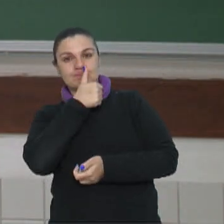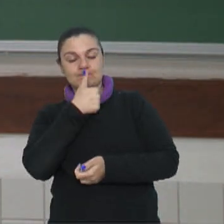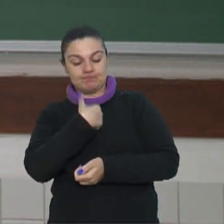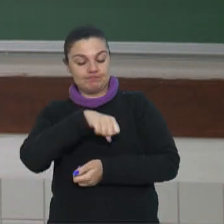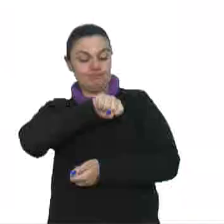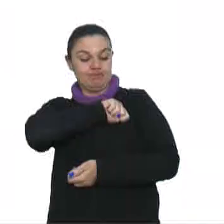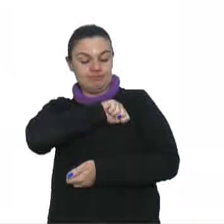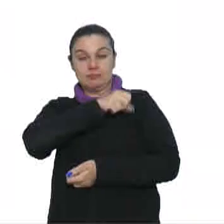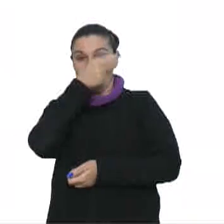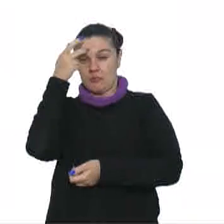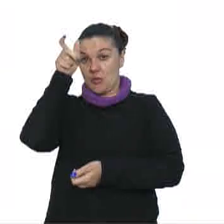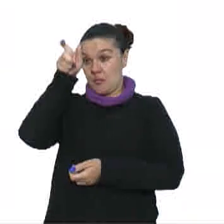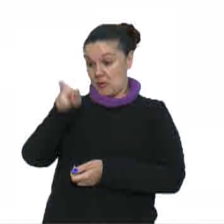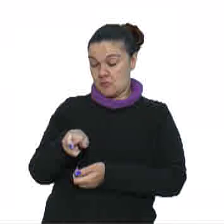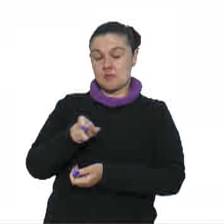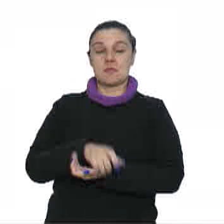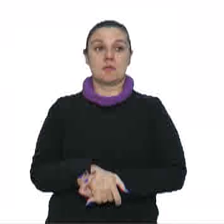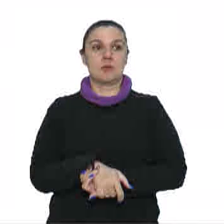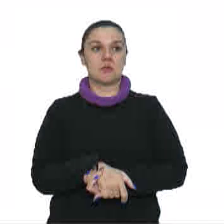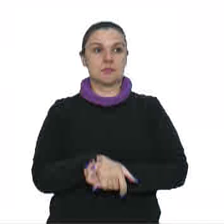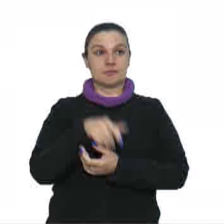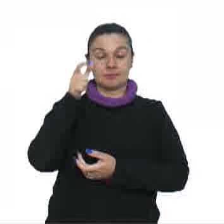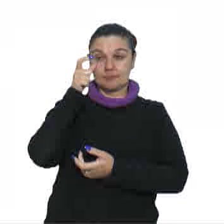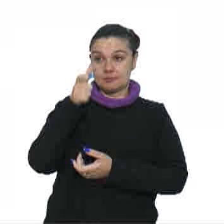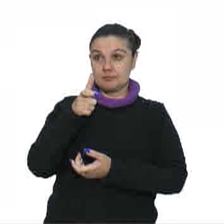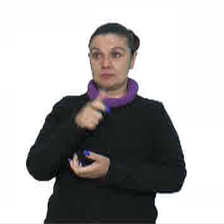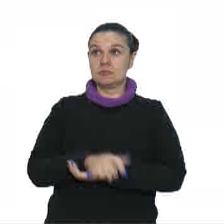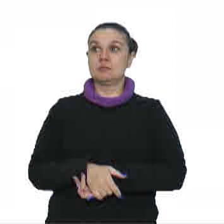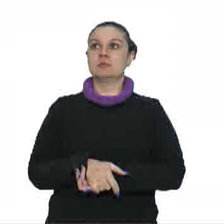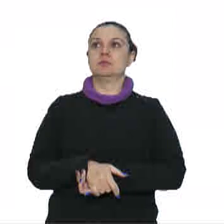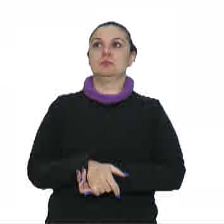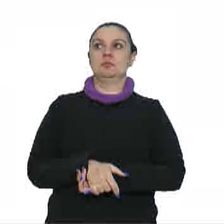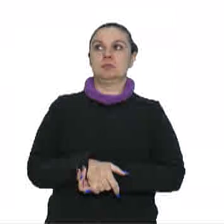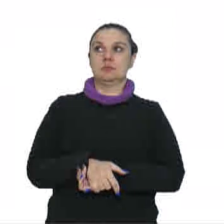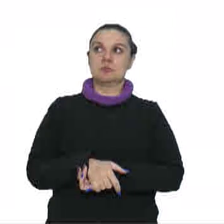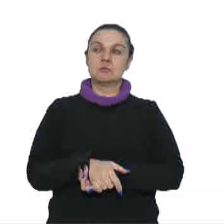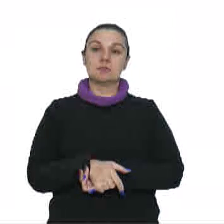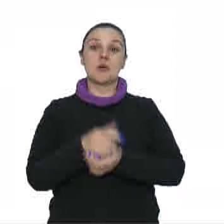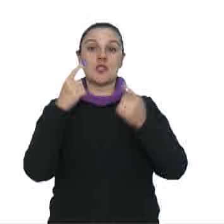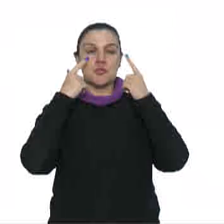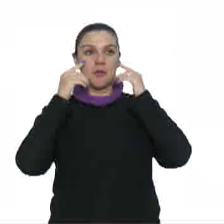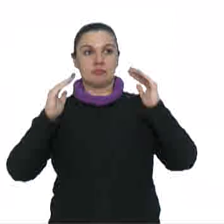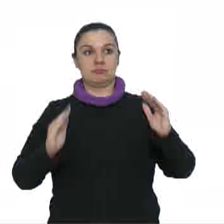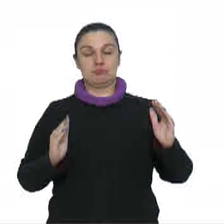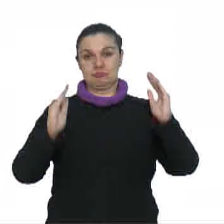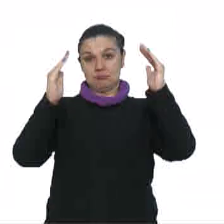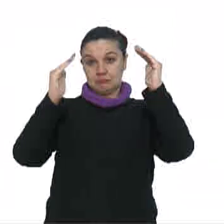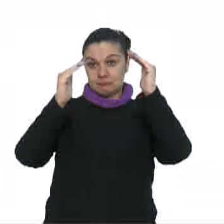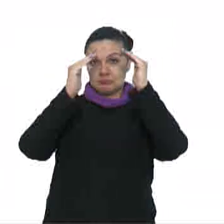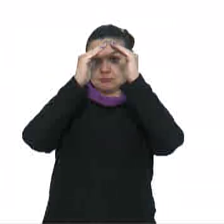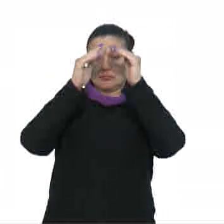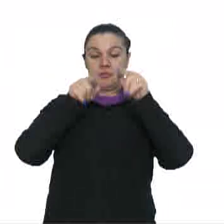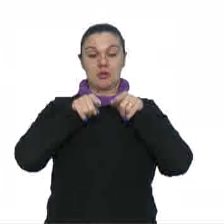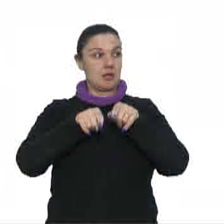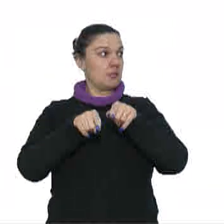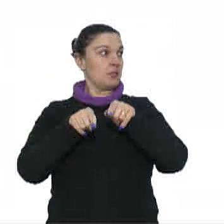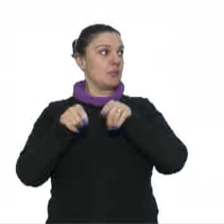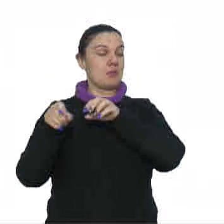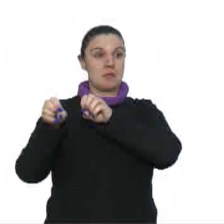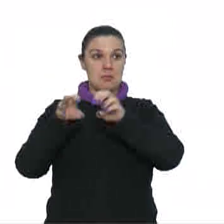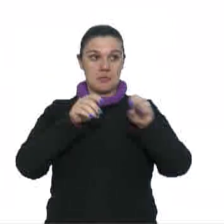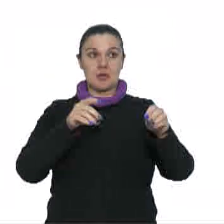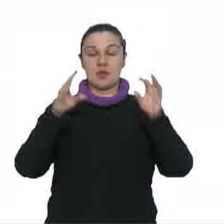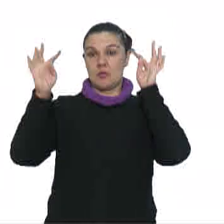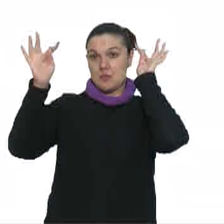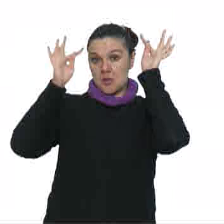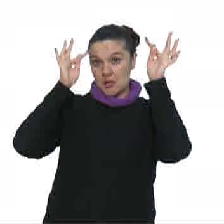essa imagem, me chama muito a atenção. Quando nós pensamos a ideia das pirâmides, também trabalham muito, vocês têm muitas